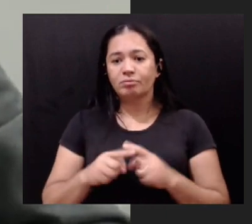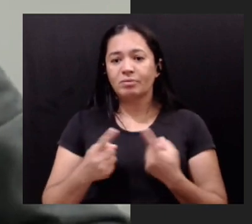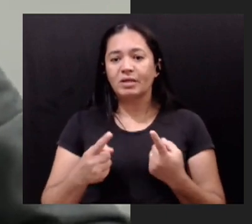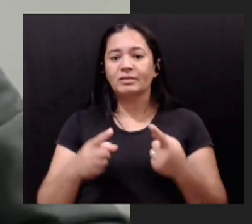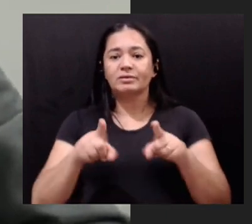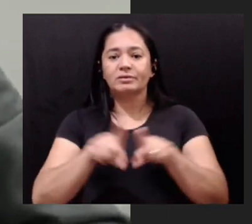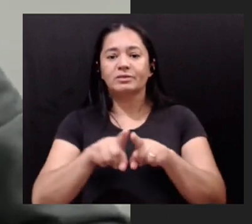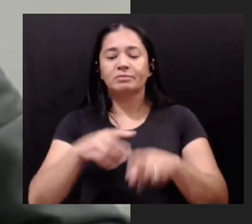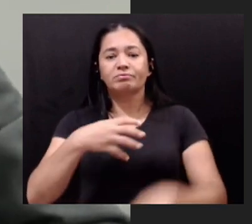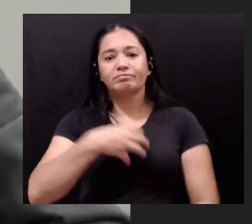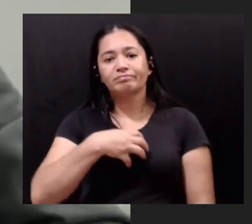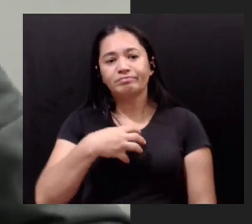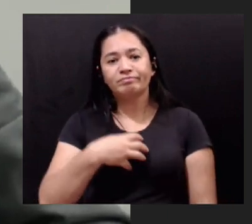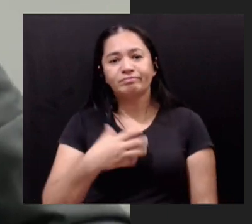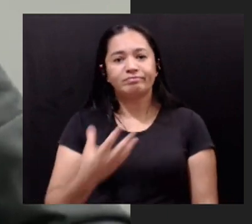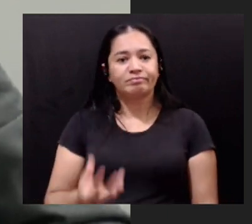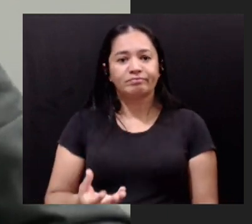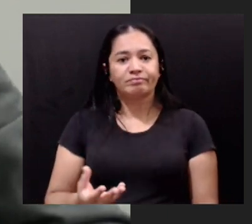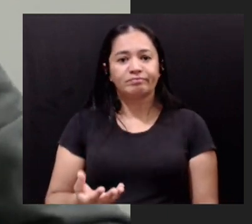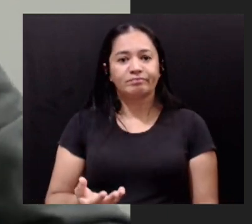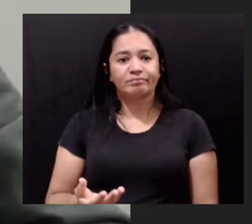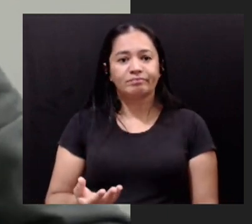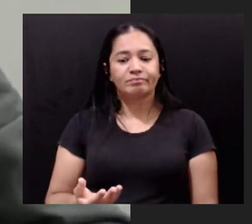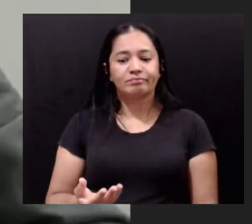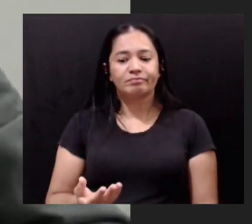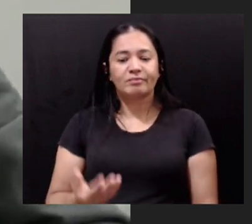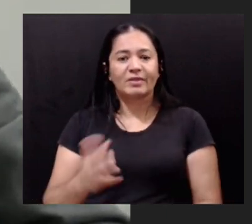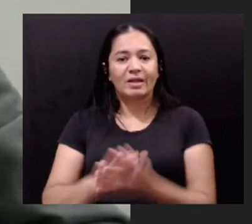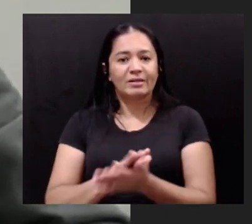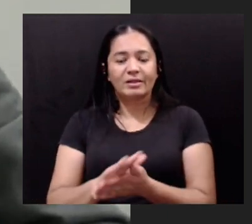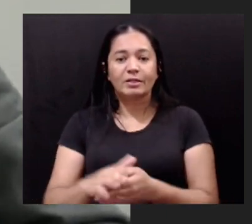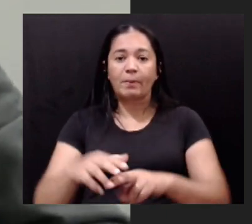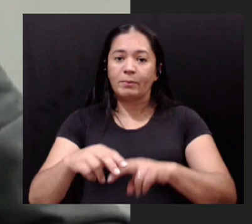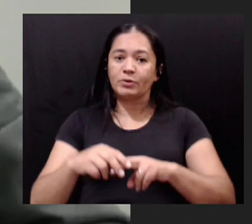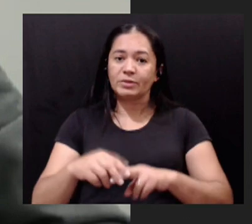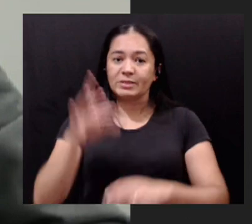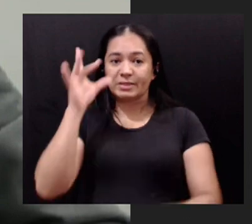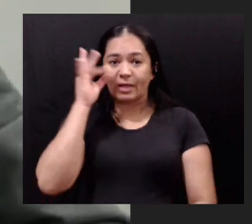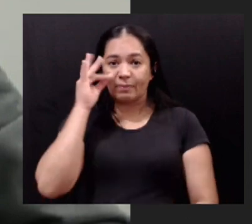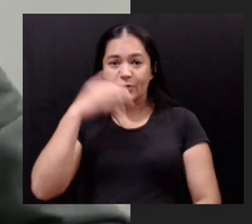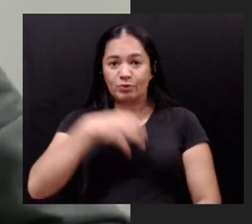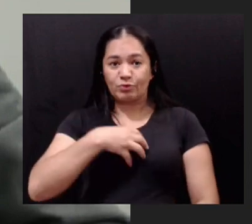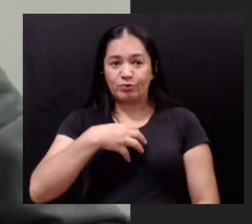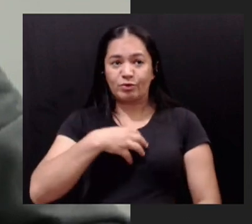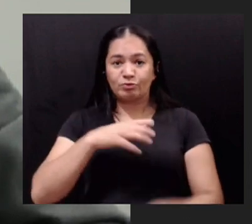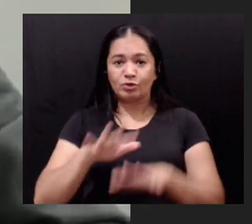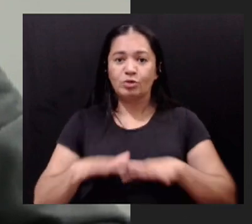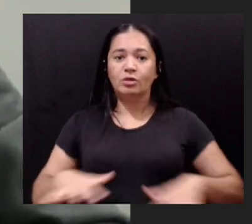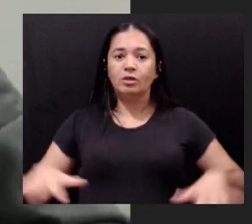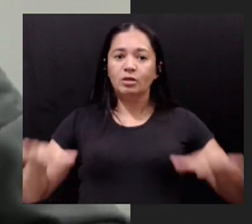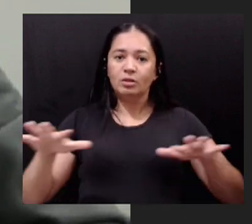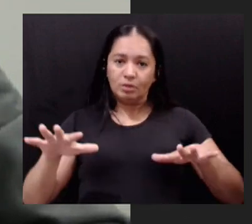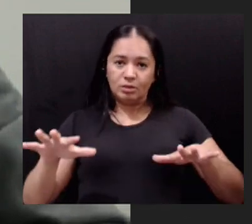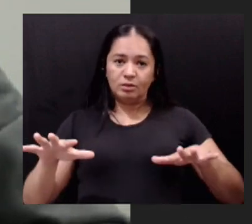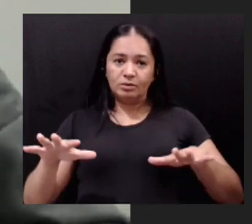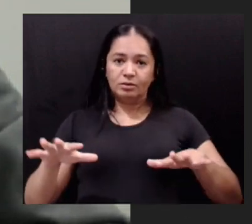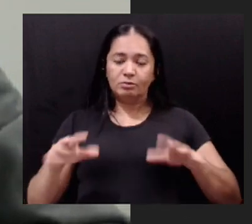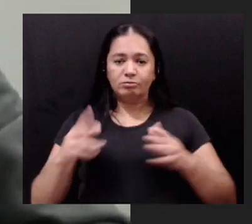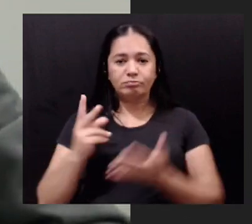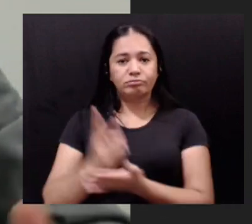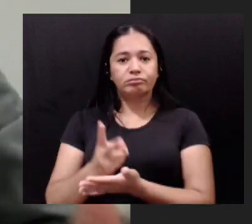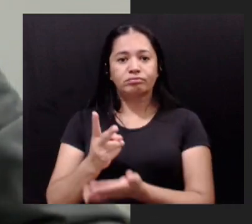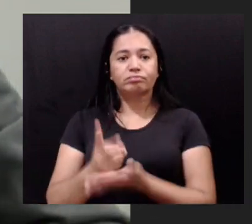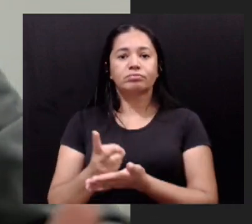né? Então, acho que a presença desses sintomas de uma forma persistente, né, por mais de